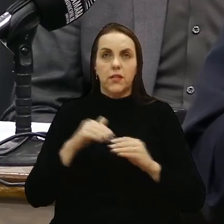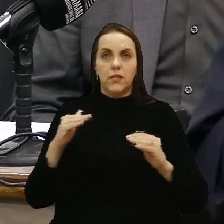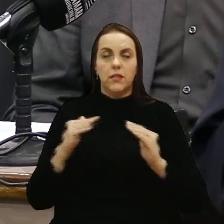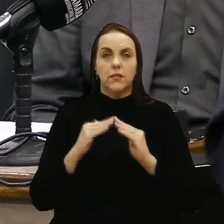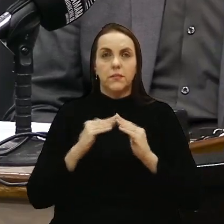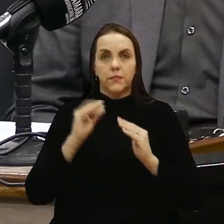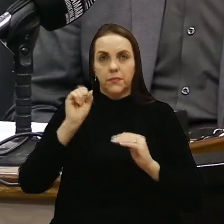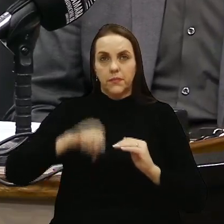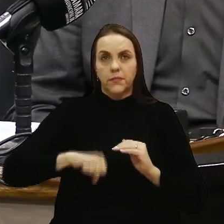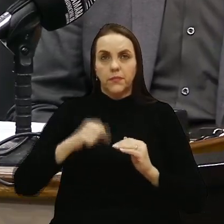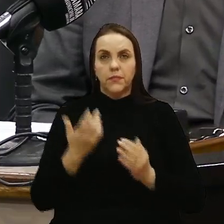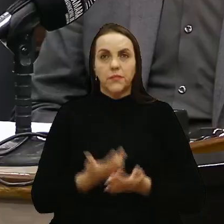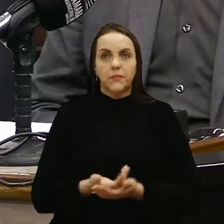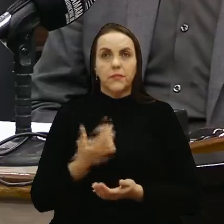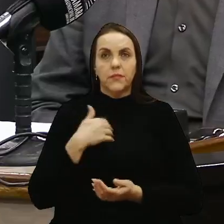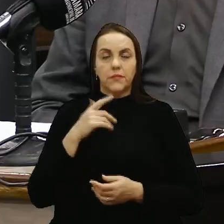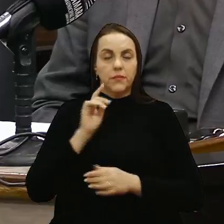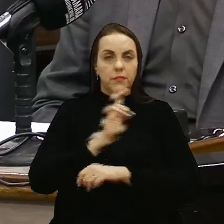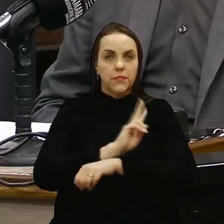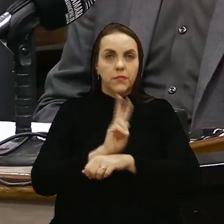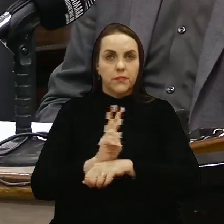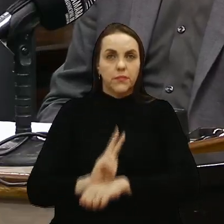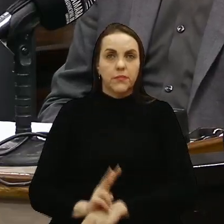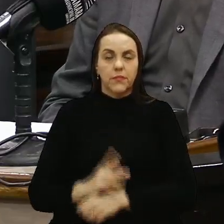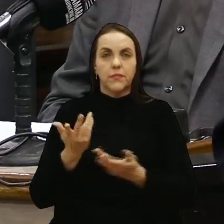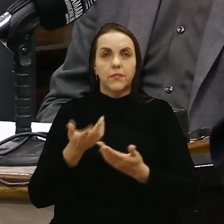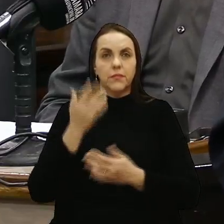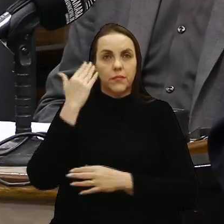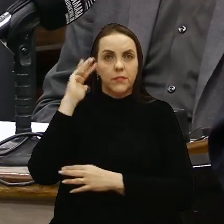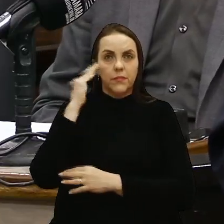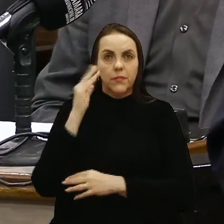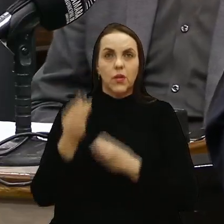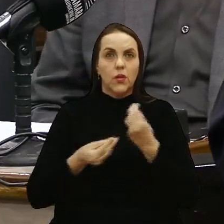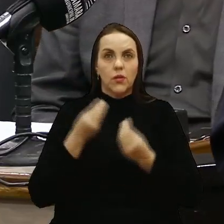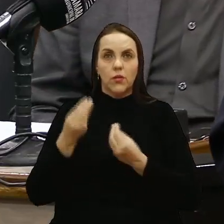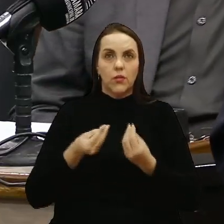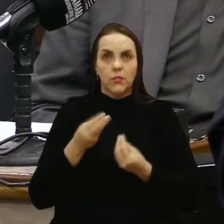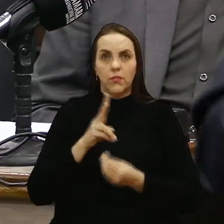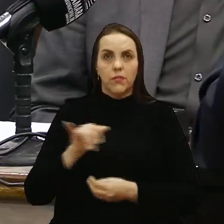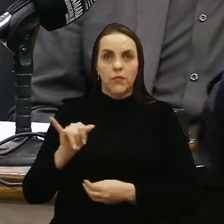estamos aqui para fiscalizar e entender, saber como é que vai ser, então, o